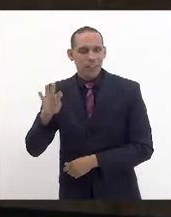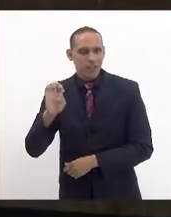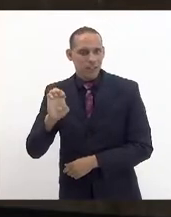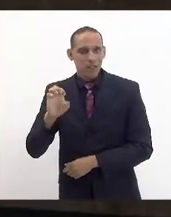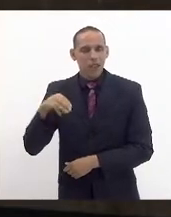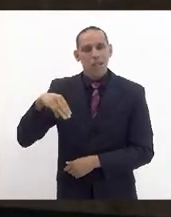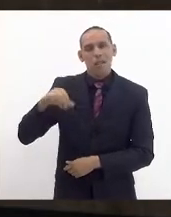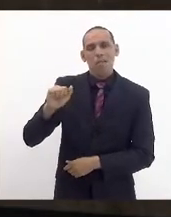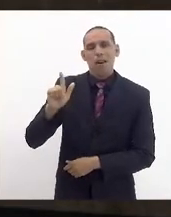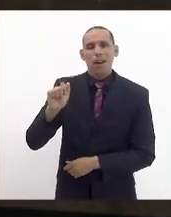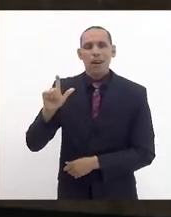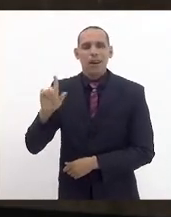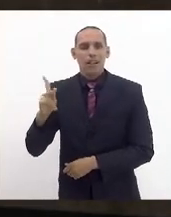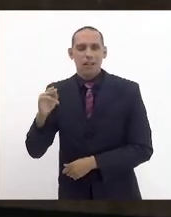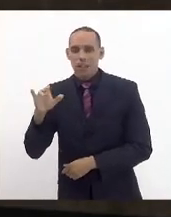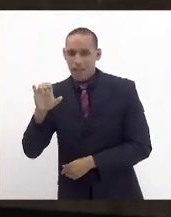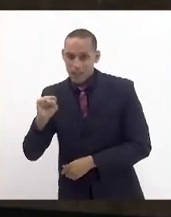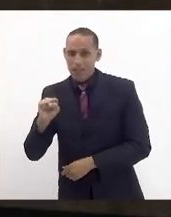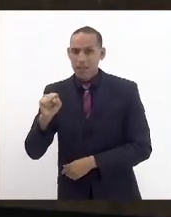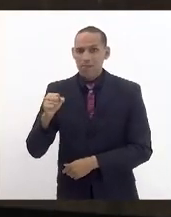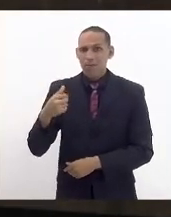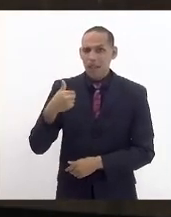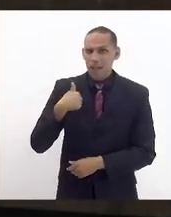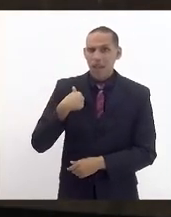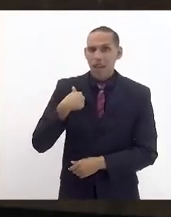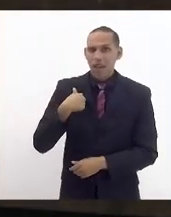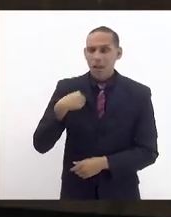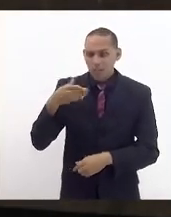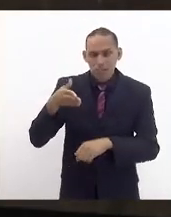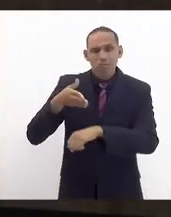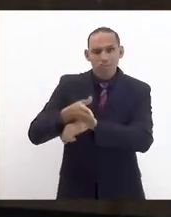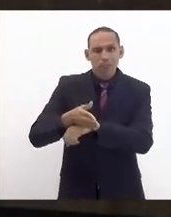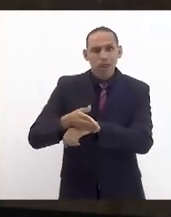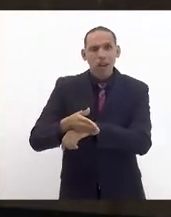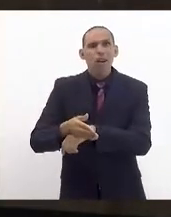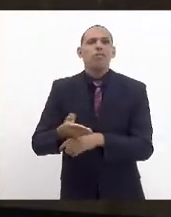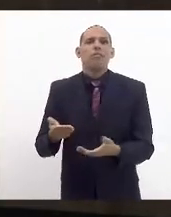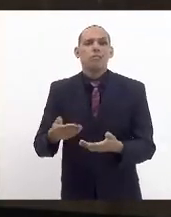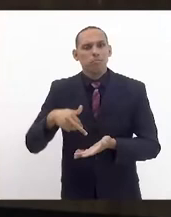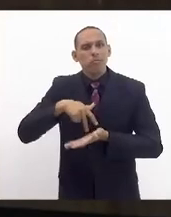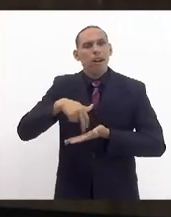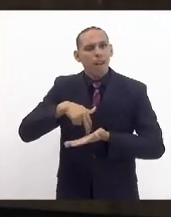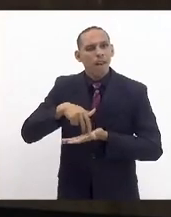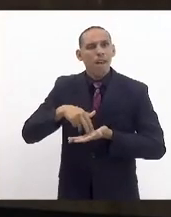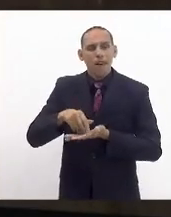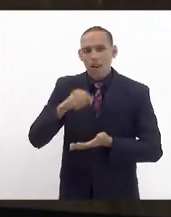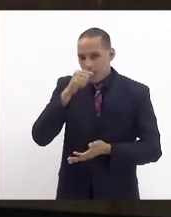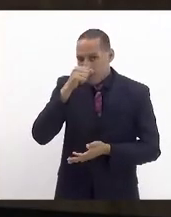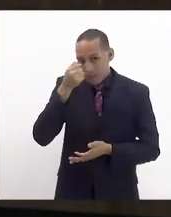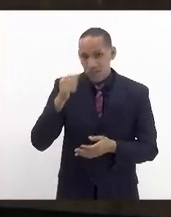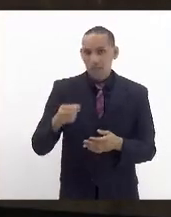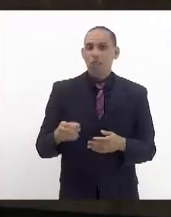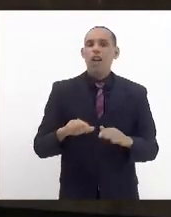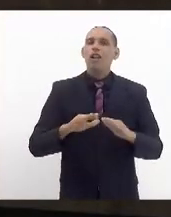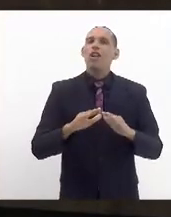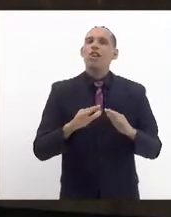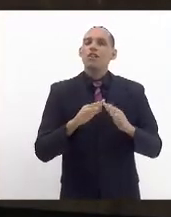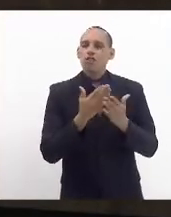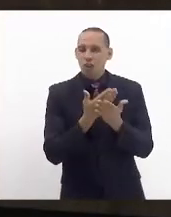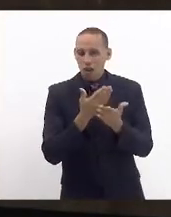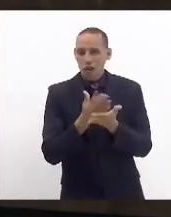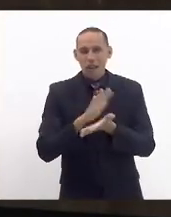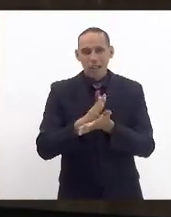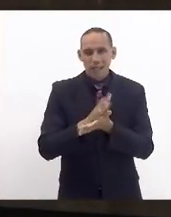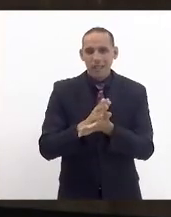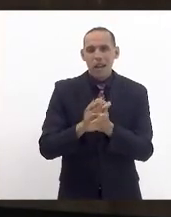aqui acabou de citar, eu mesma desfilei na Intendente Magalhães, no Gato de Bom Sucesso, que é a escola de samba da Maré,